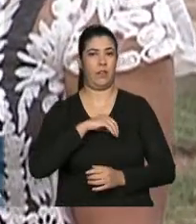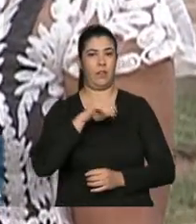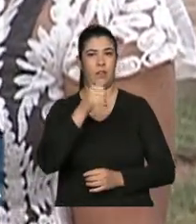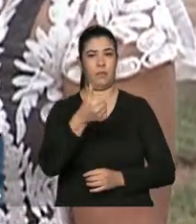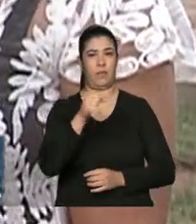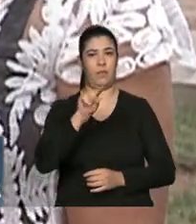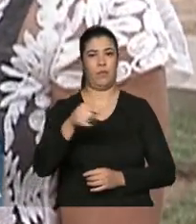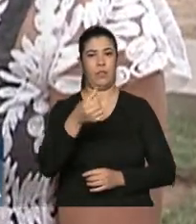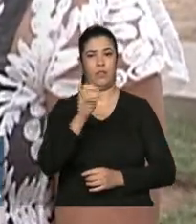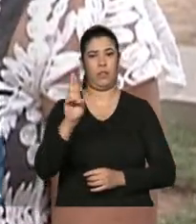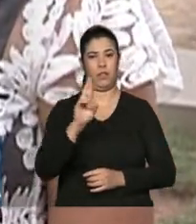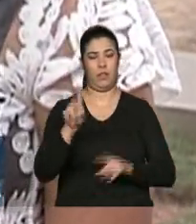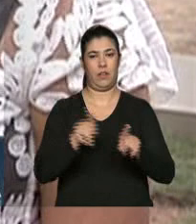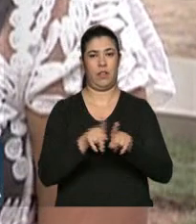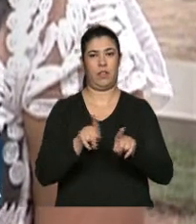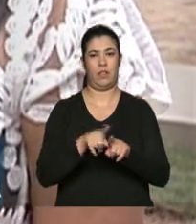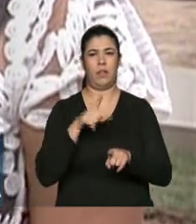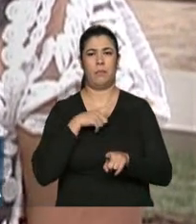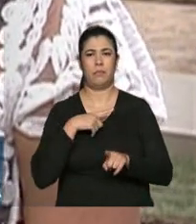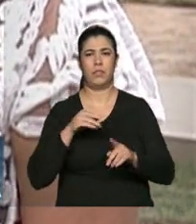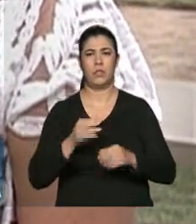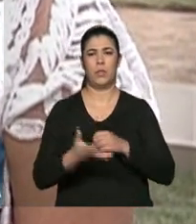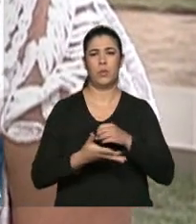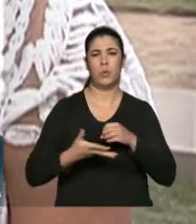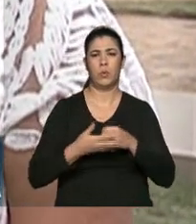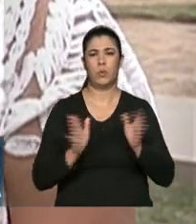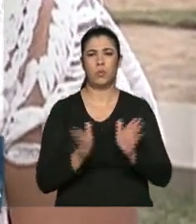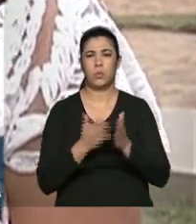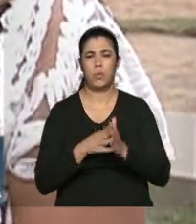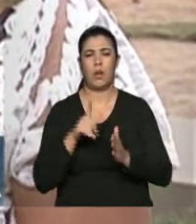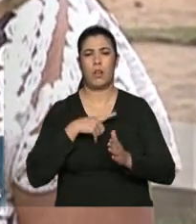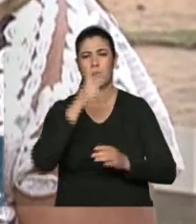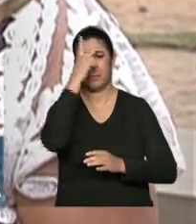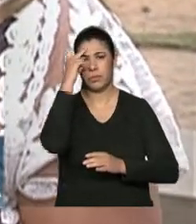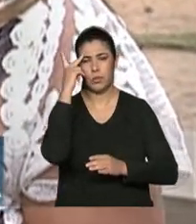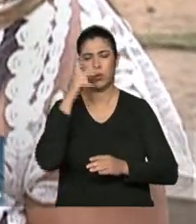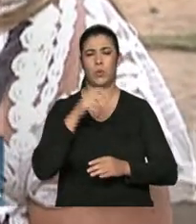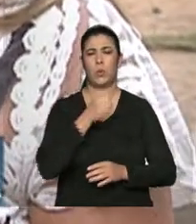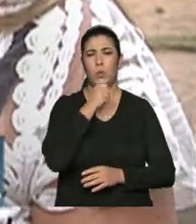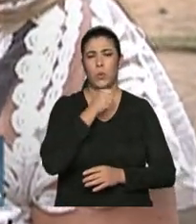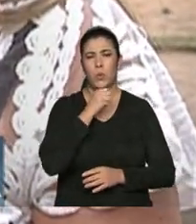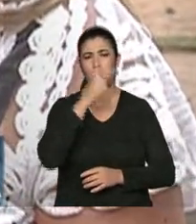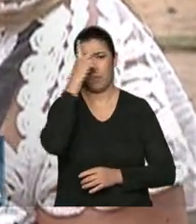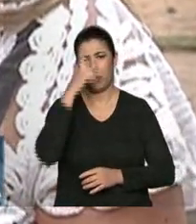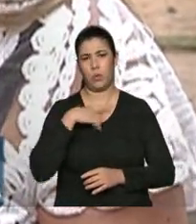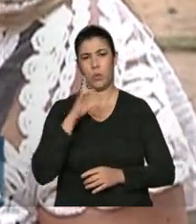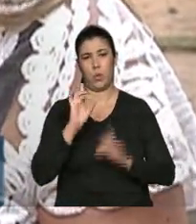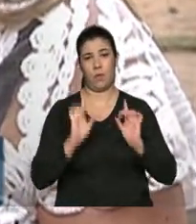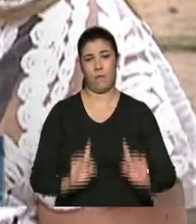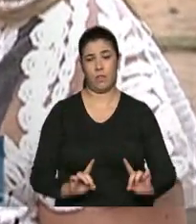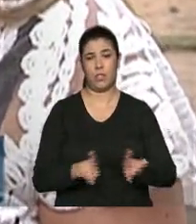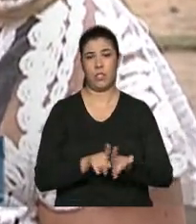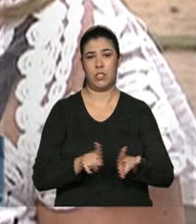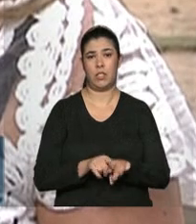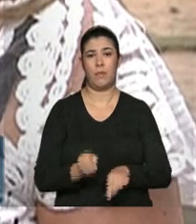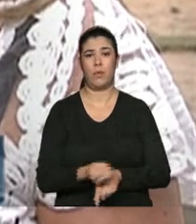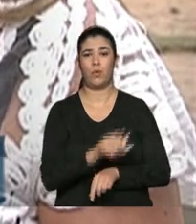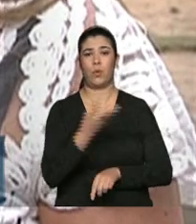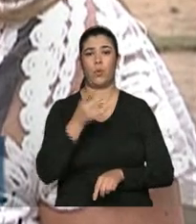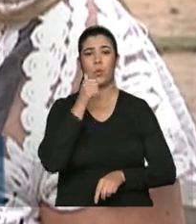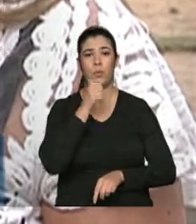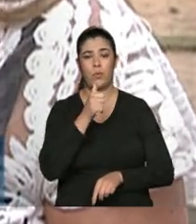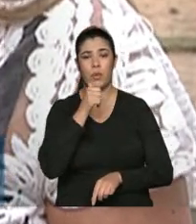de renda e são as mais vulneráveis, que têm mais idosos, pessoas com deficiência e família numerosa, com